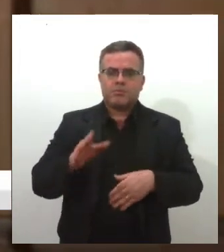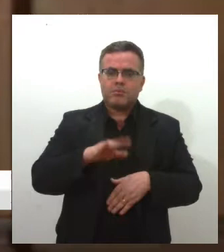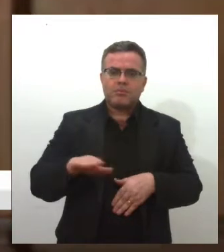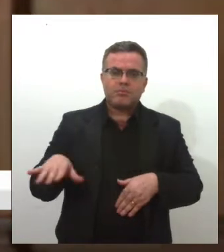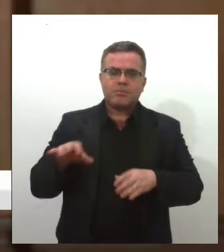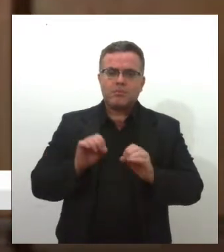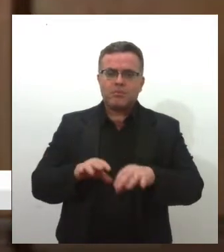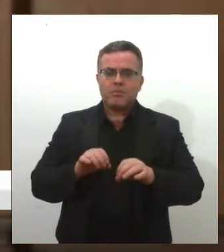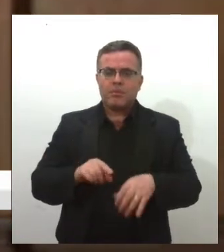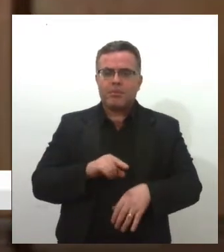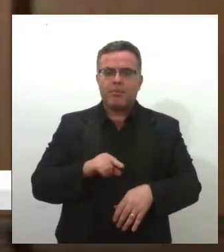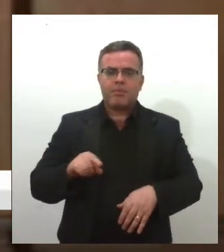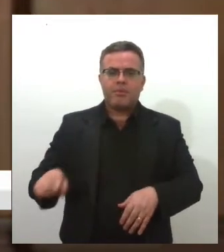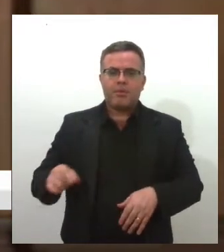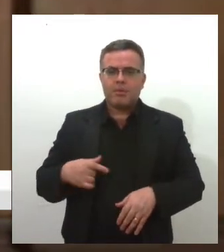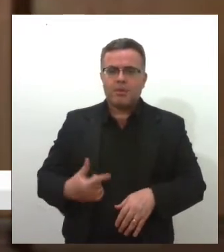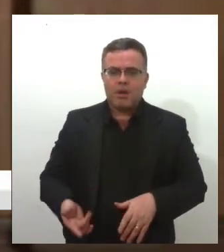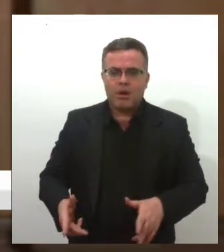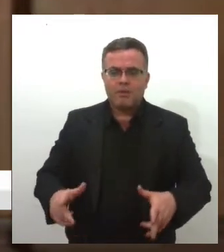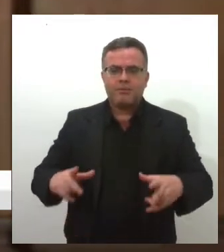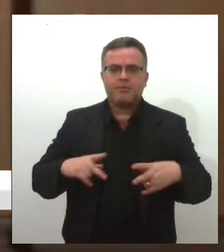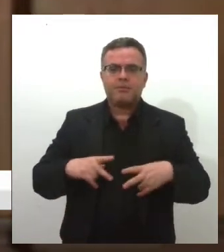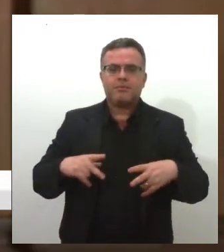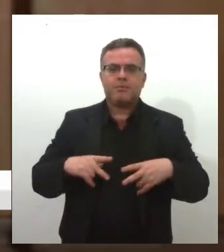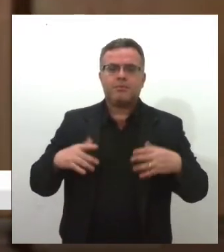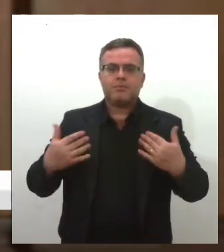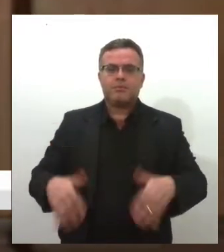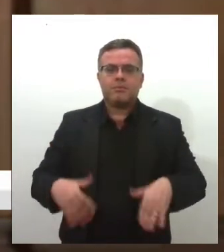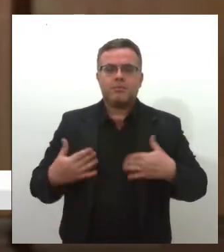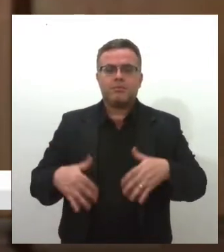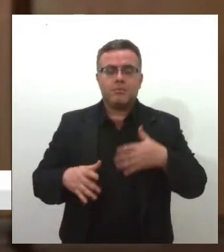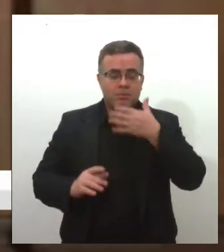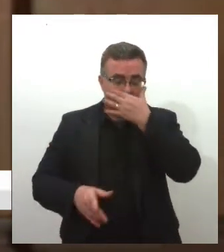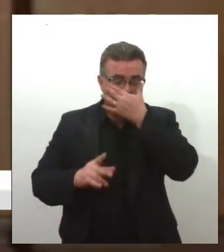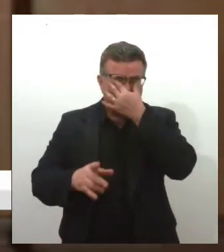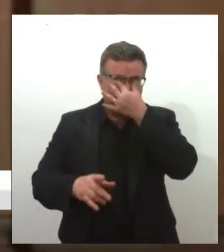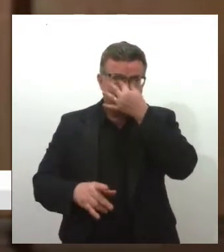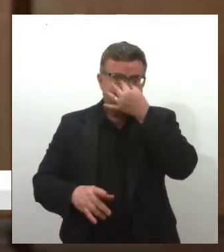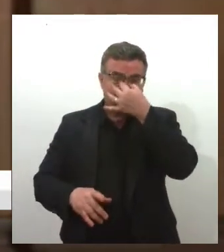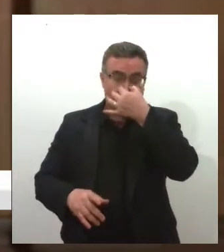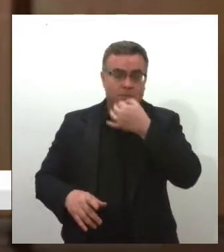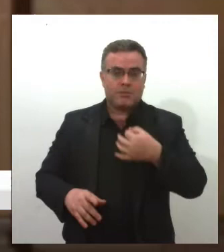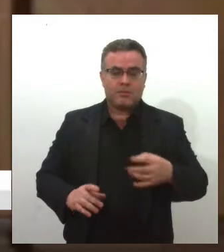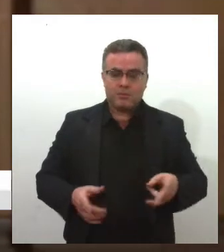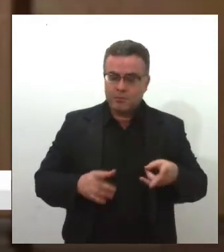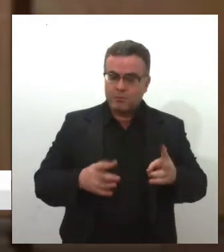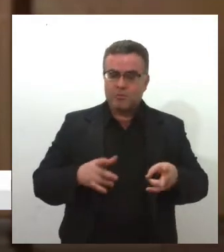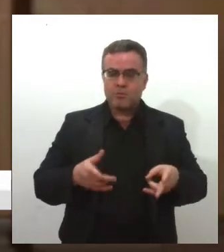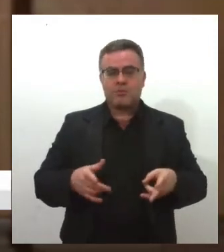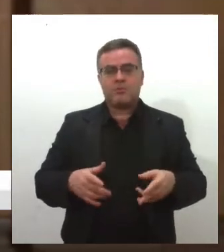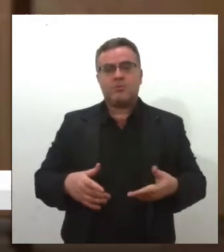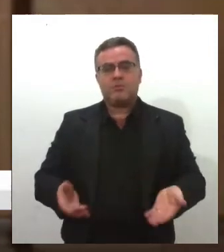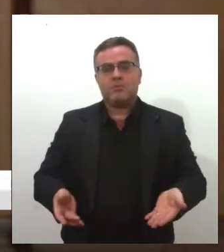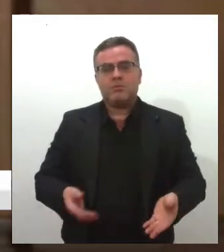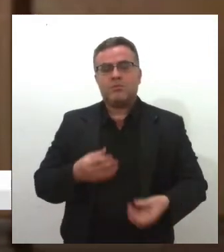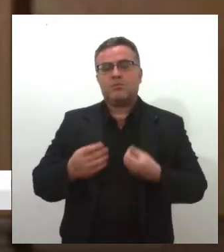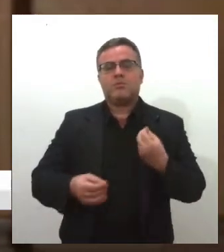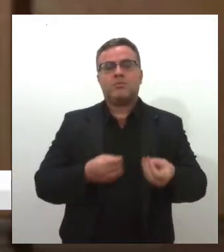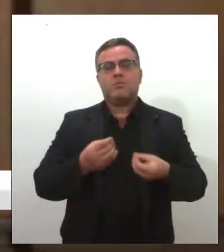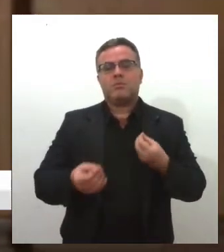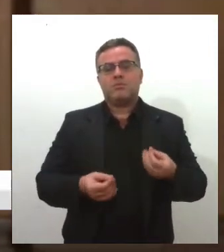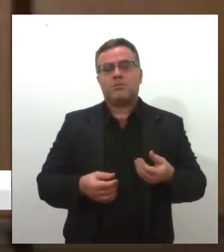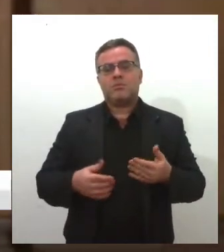muito, muito restritos ao ambiente familiar, né, cerceados